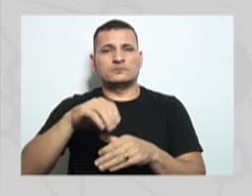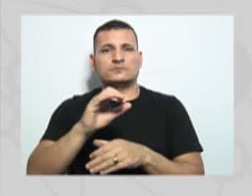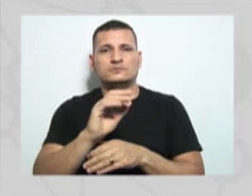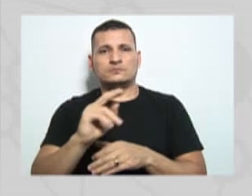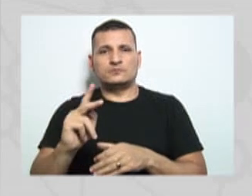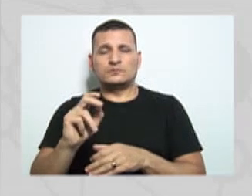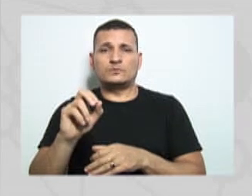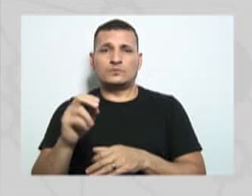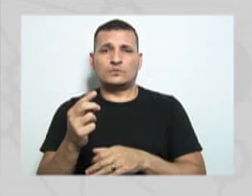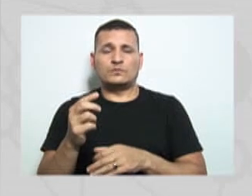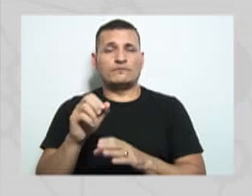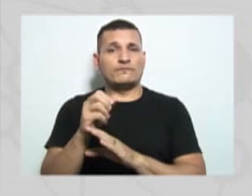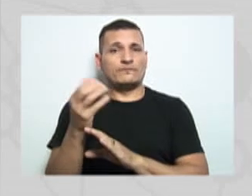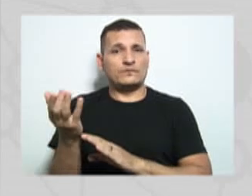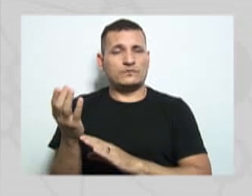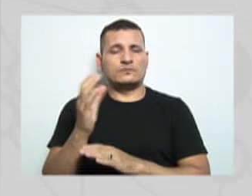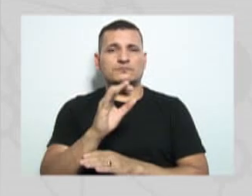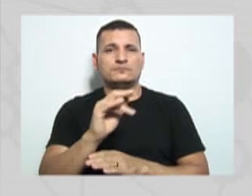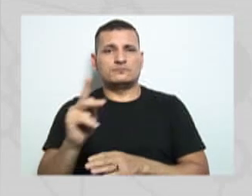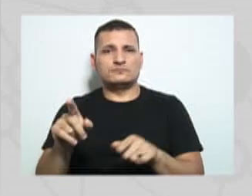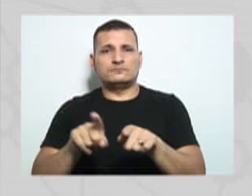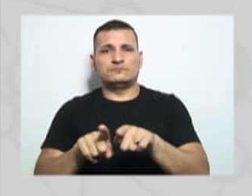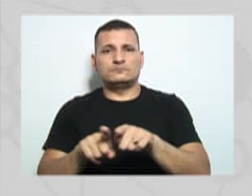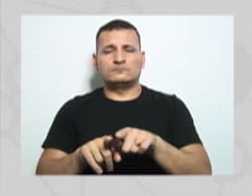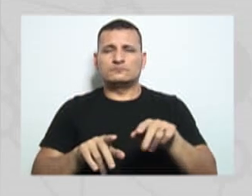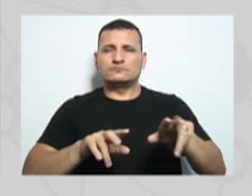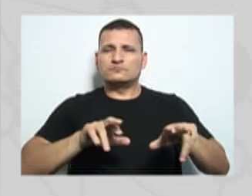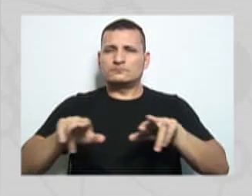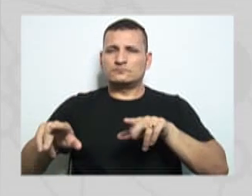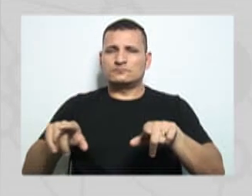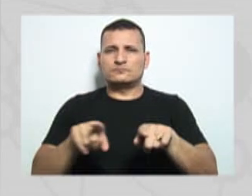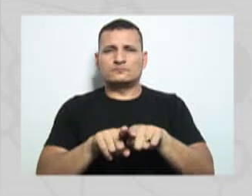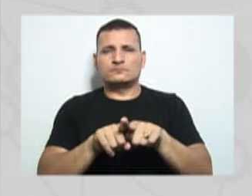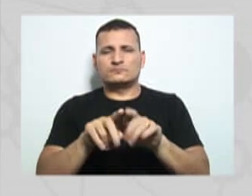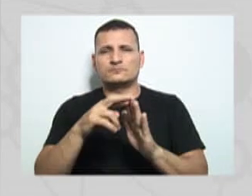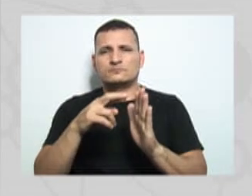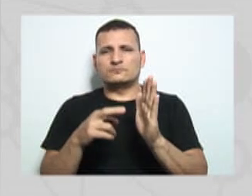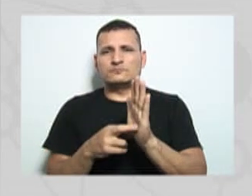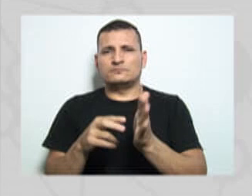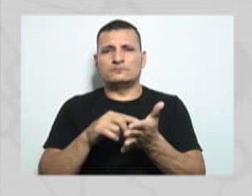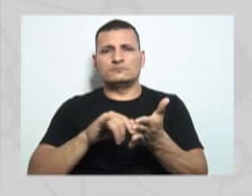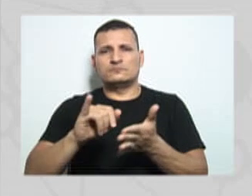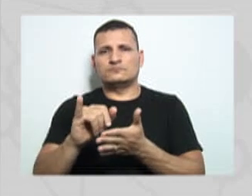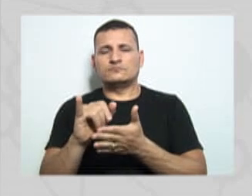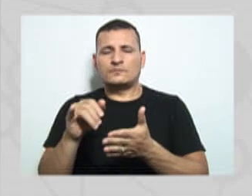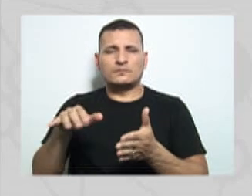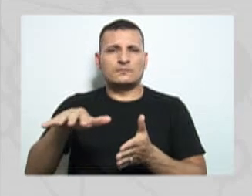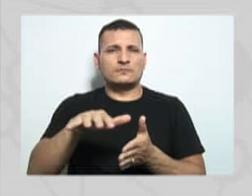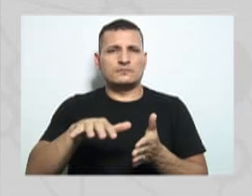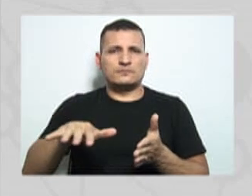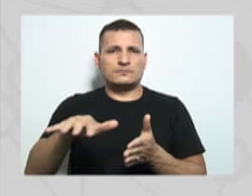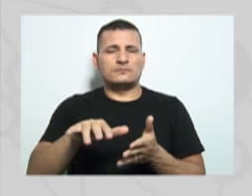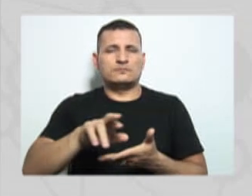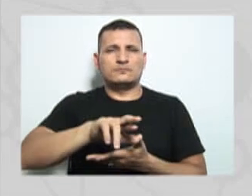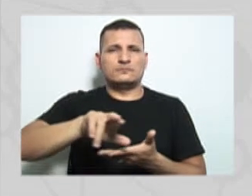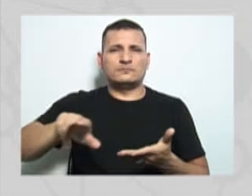não cooperativos, diferenciar os regimes tributários aplicados aos diversos ramos